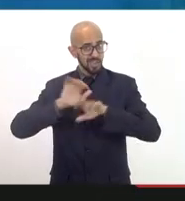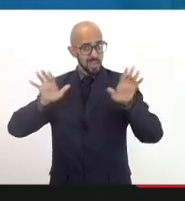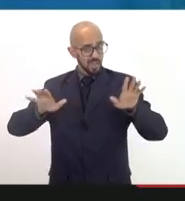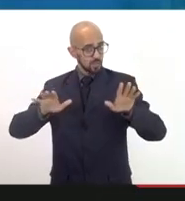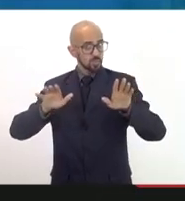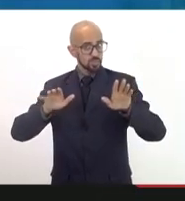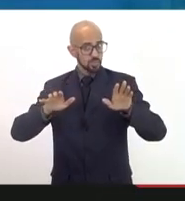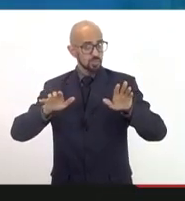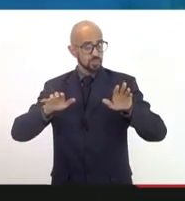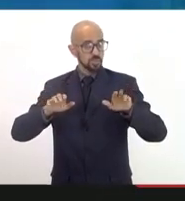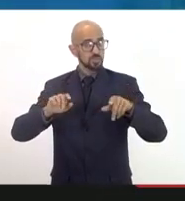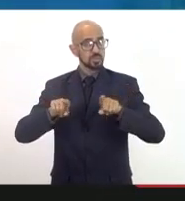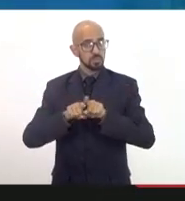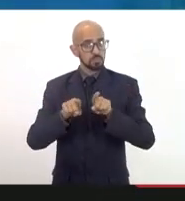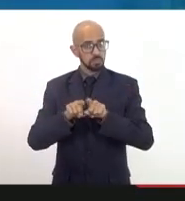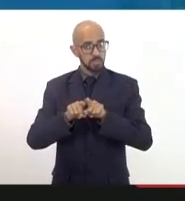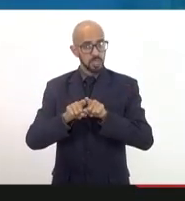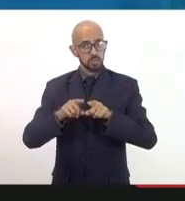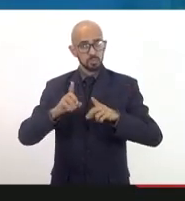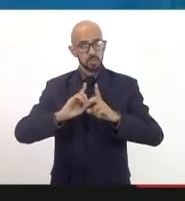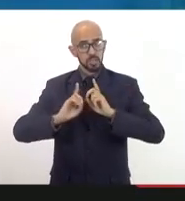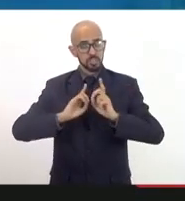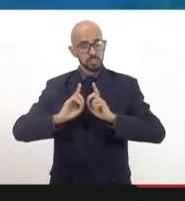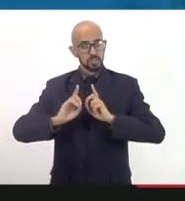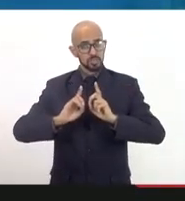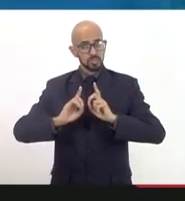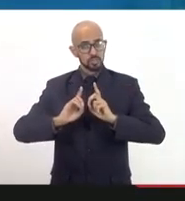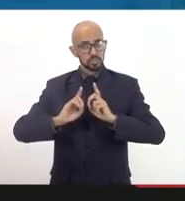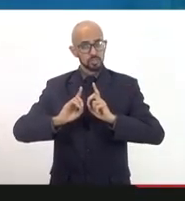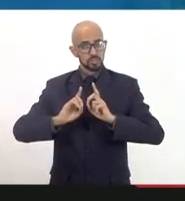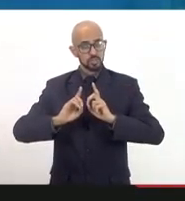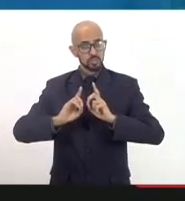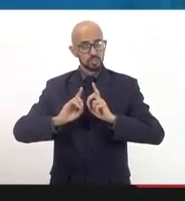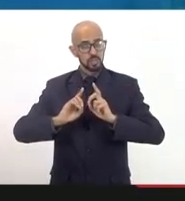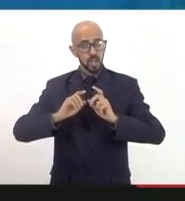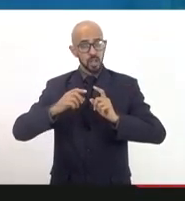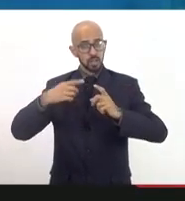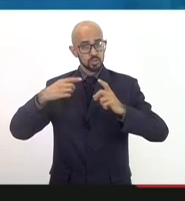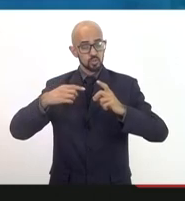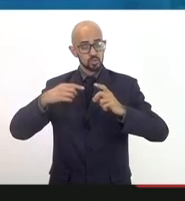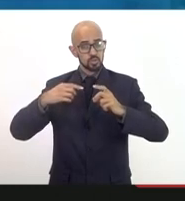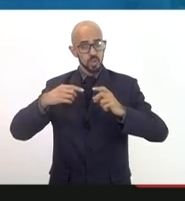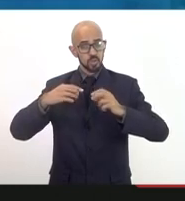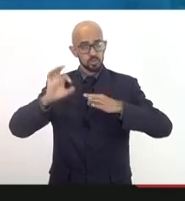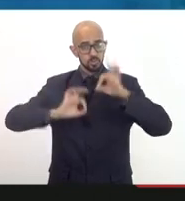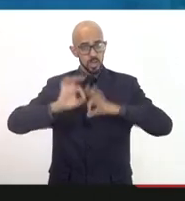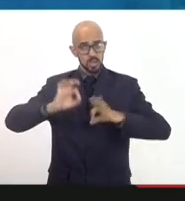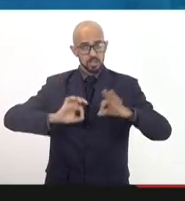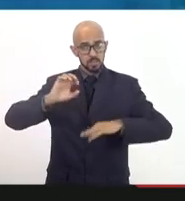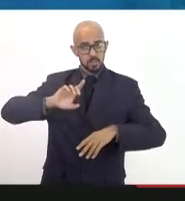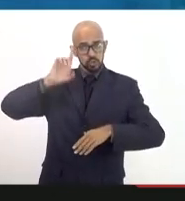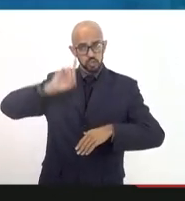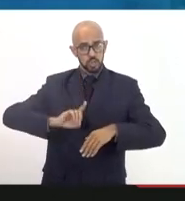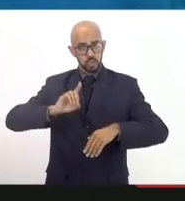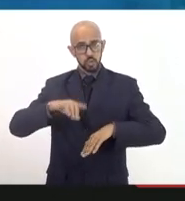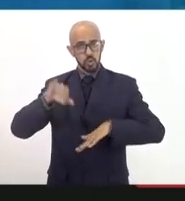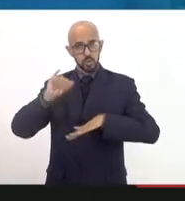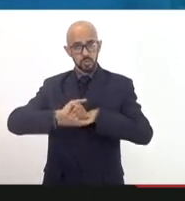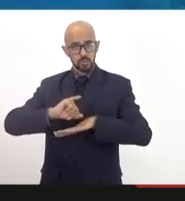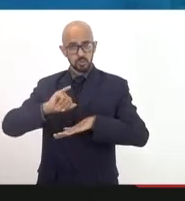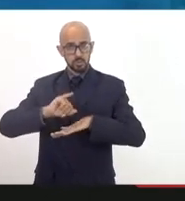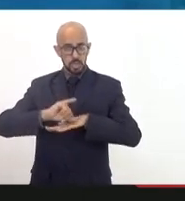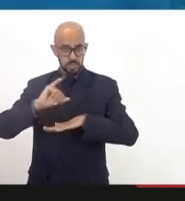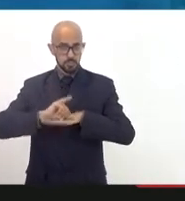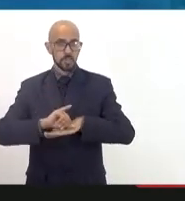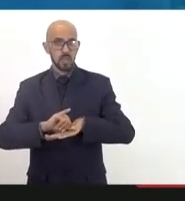discutir o plano diretor da cidade do Rio de Janeiro. É o momento de discutir um plano diretor em relação à tuberculose no Rio de Janeiro. É preciso que a Secretaria de Meio